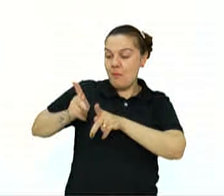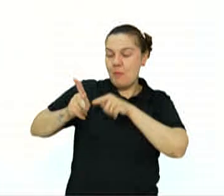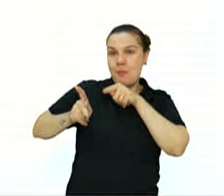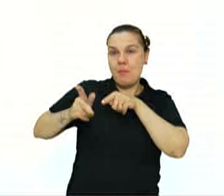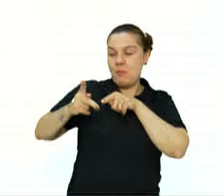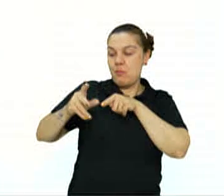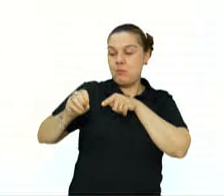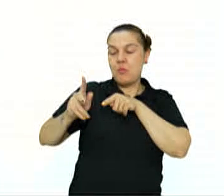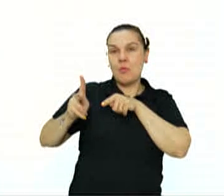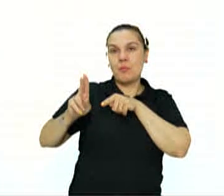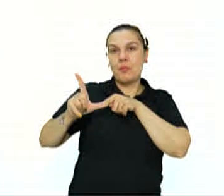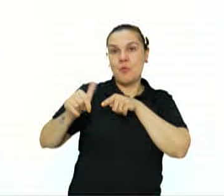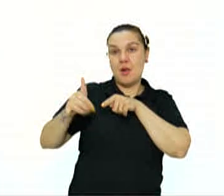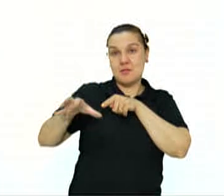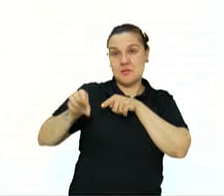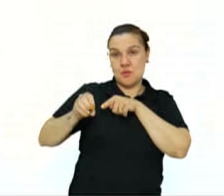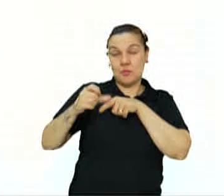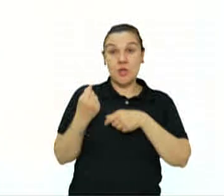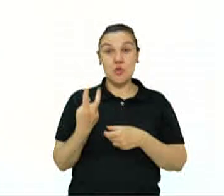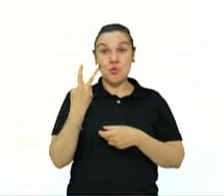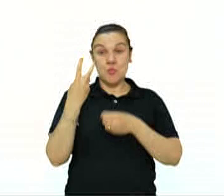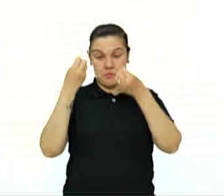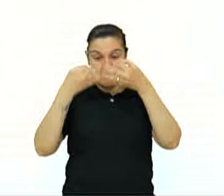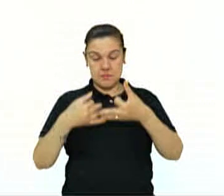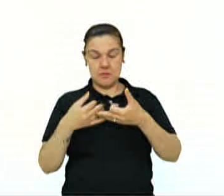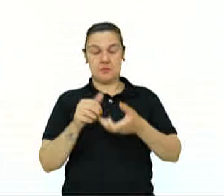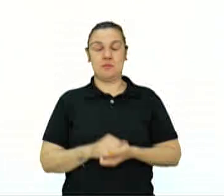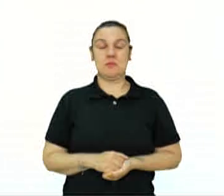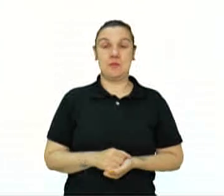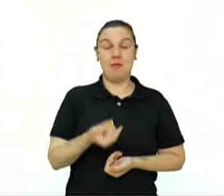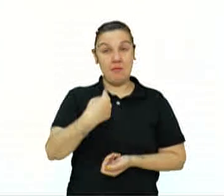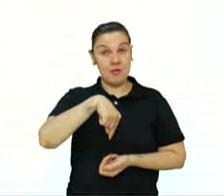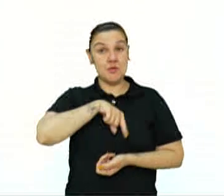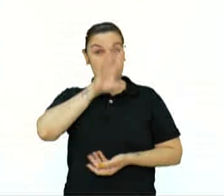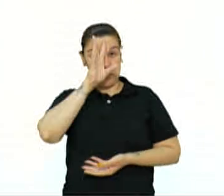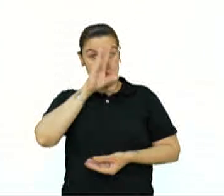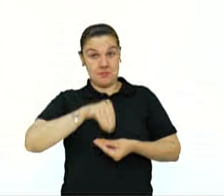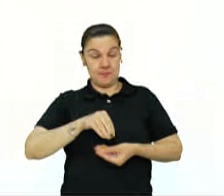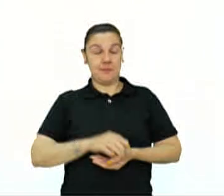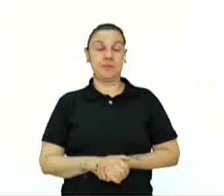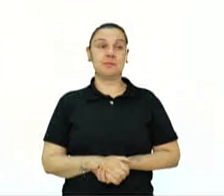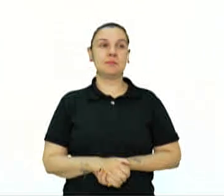população. Nós temos duas definições de população que nós precisamos